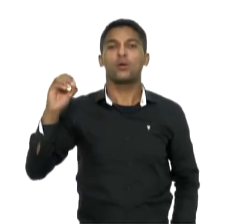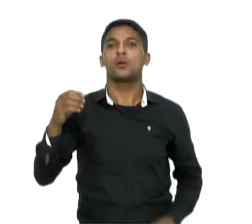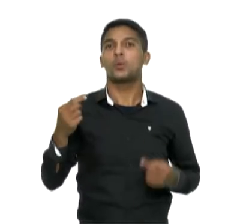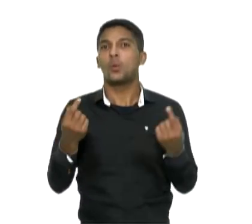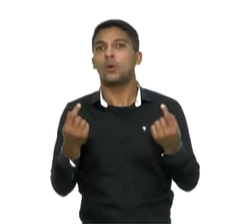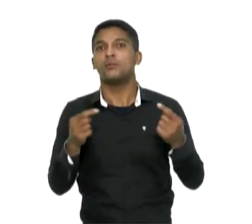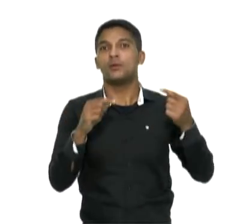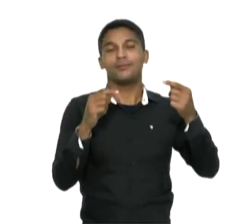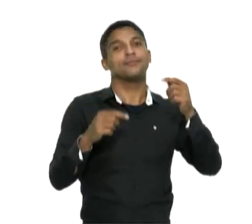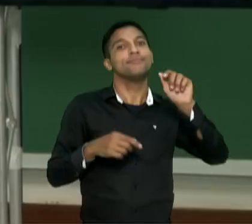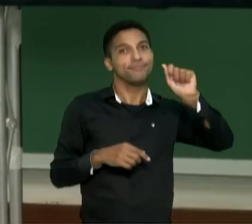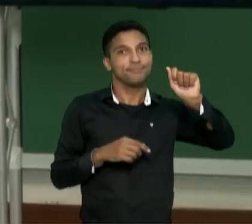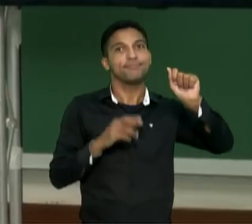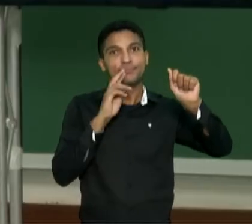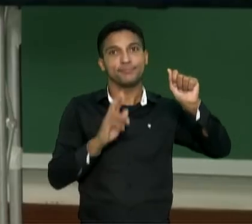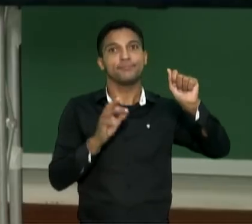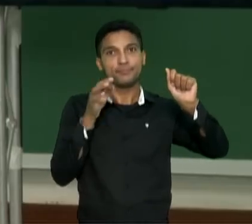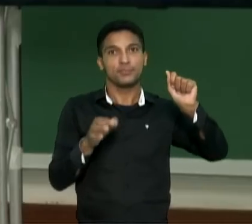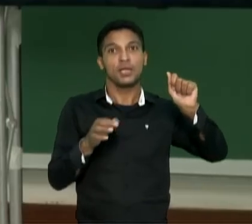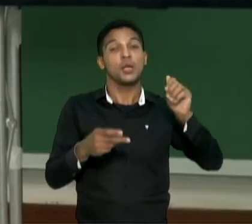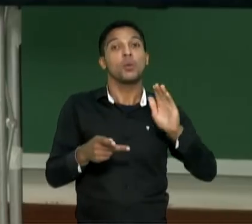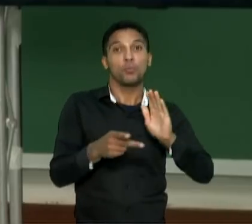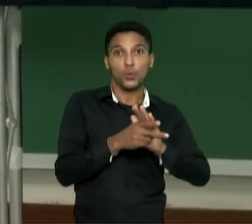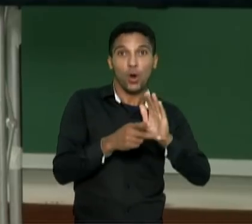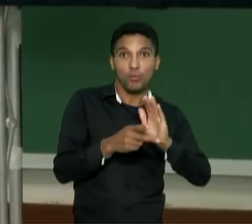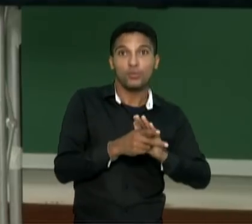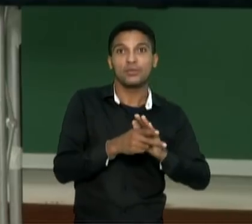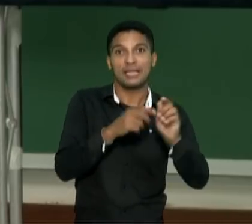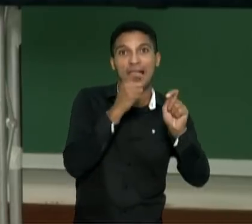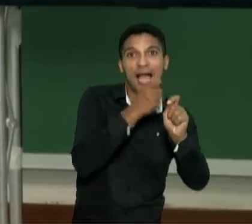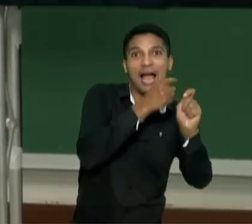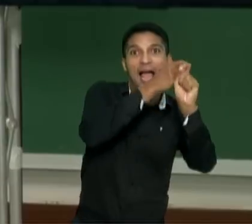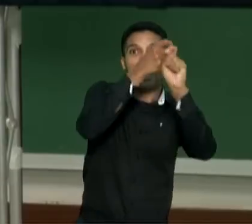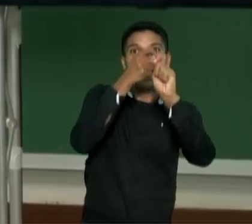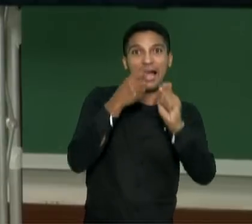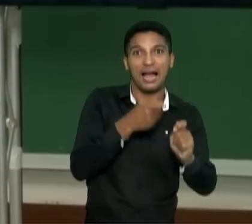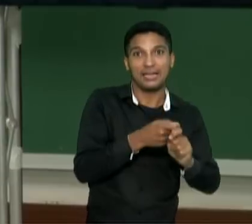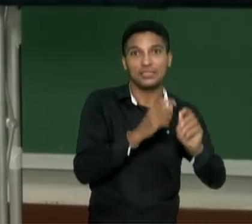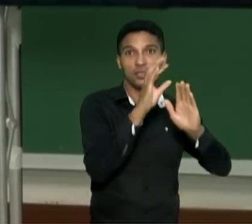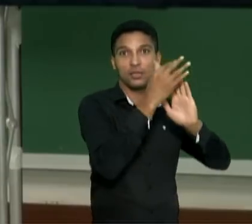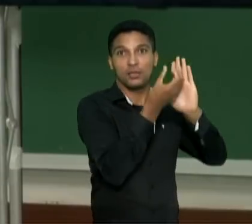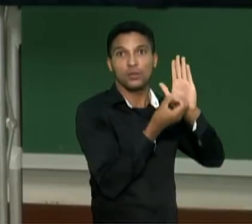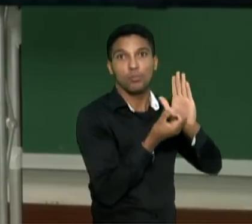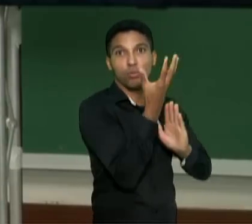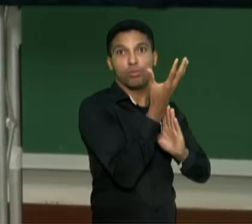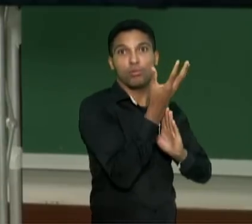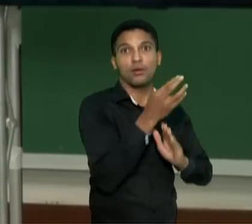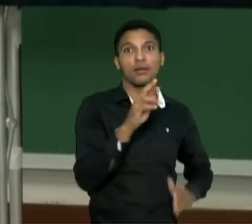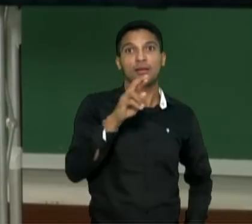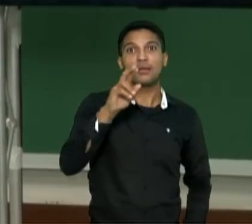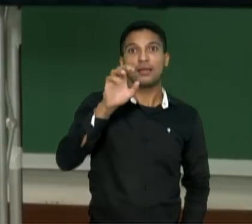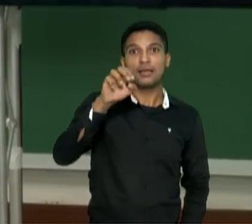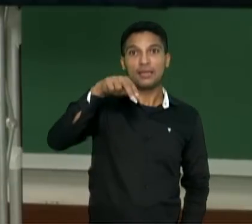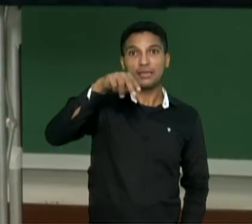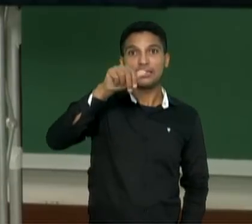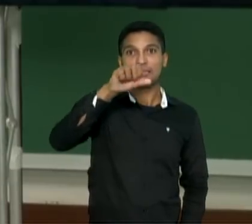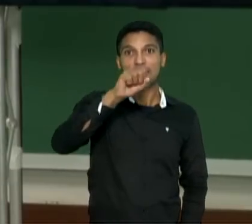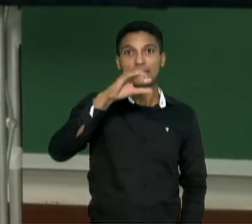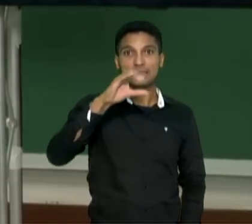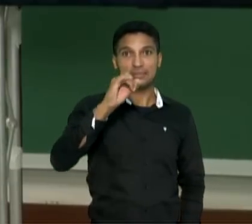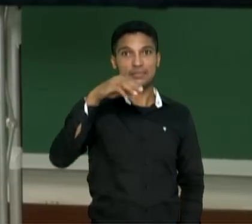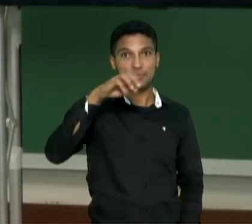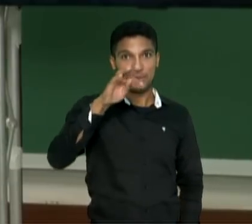temas religiosos, ou seja, por mais que no Renascimento tenha questionado as questões religiosas, né, não quer dizer que